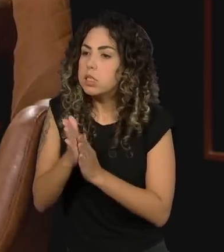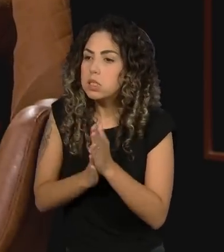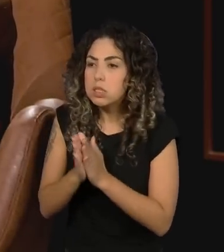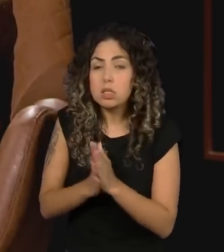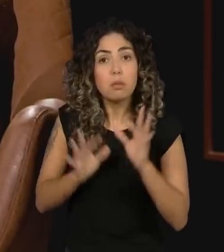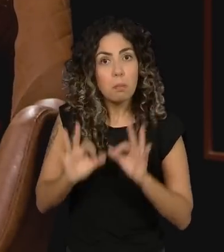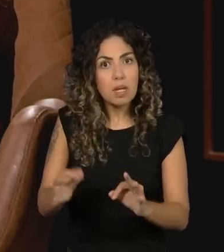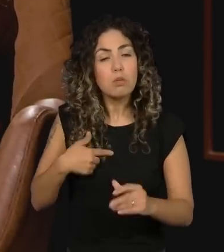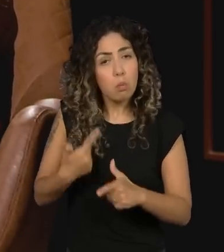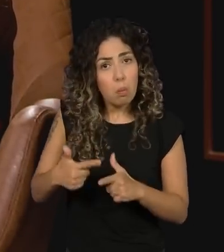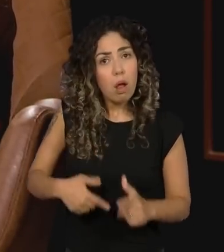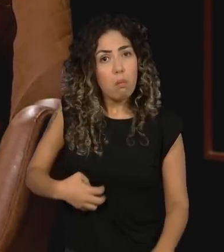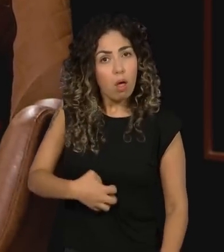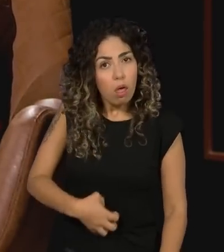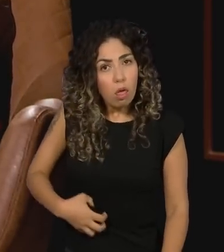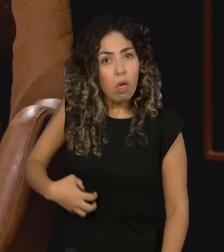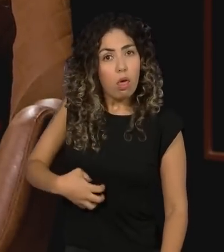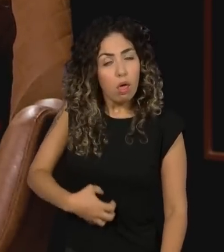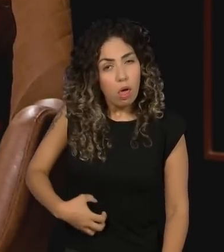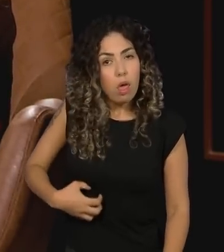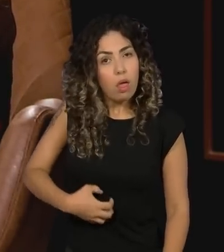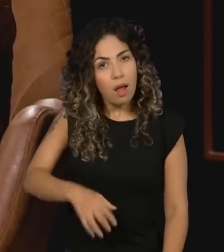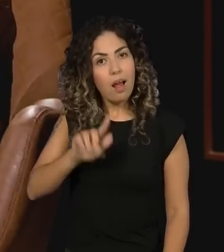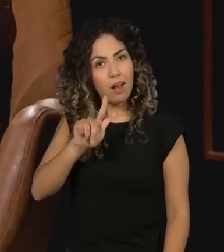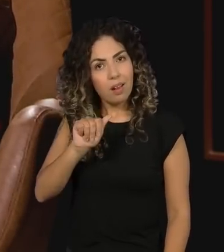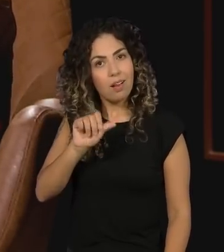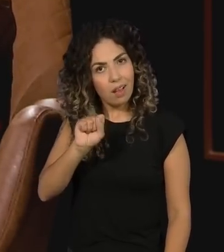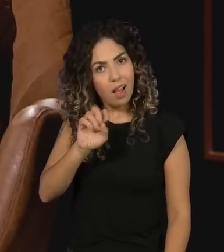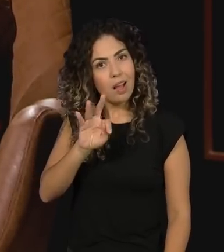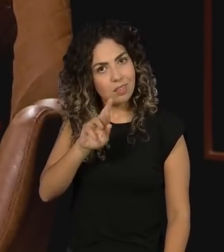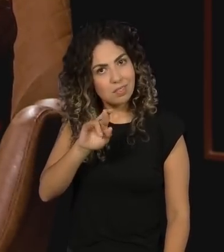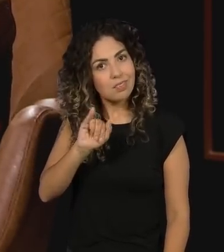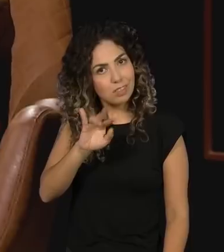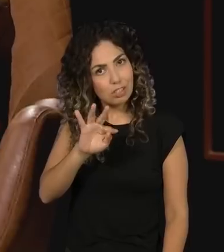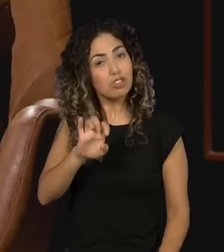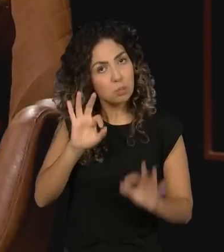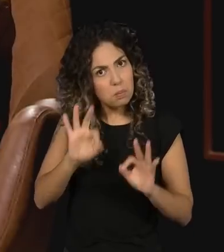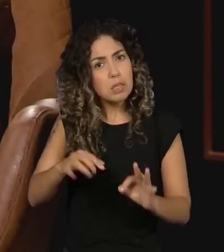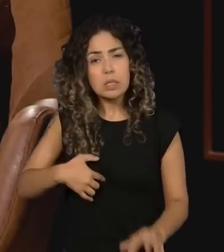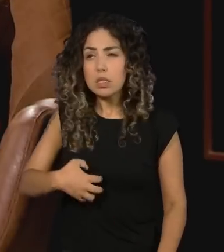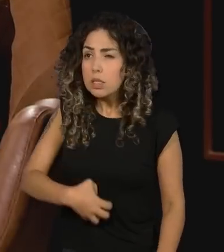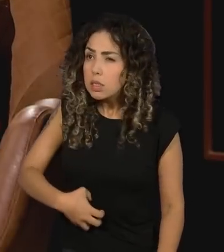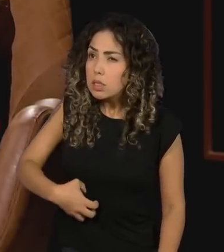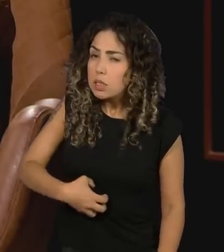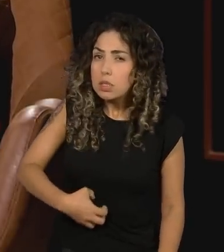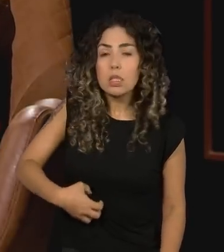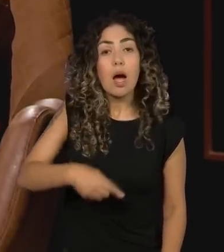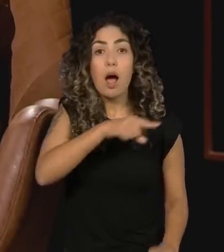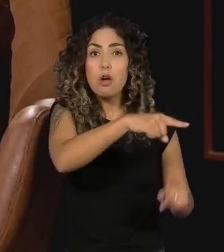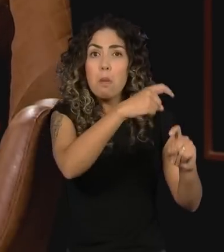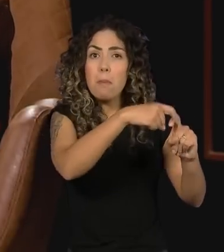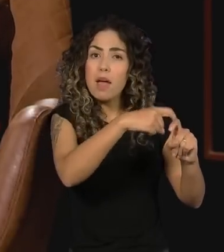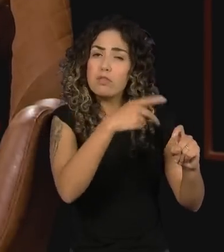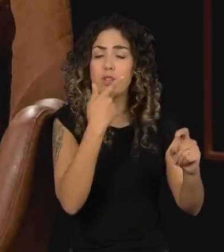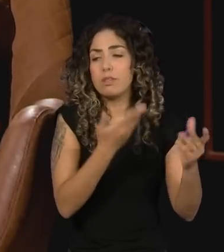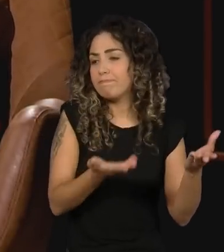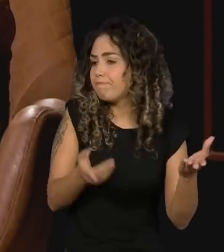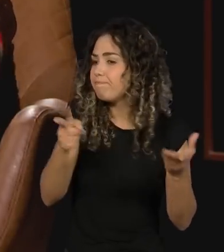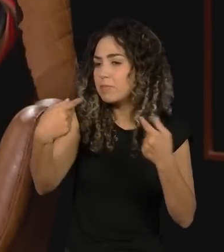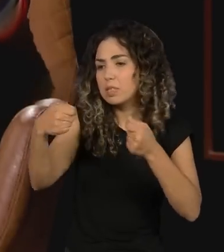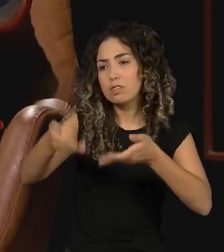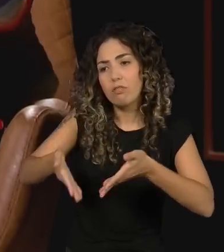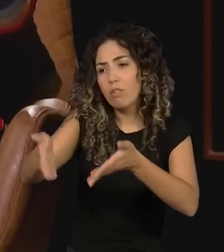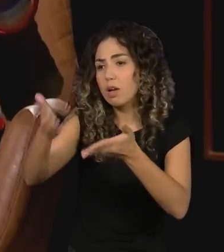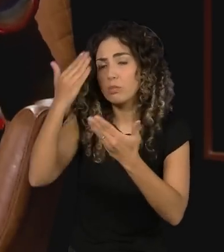séria. E eu fui no médico e ele falou que eu tinha que fazer análise. Eu tinha que procurar um psicólogo, que eu estava